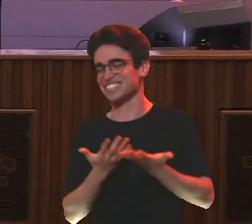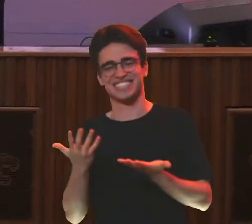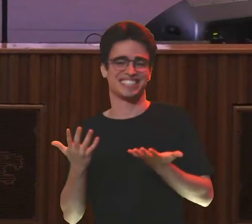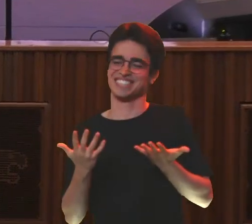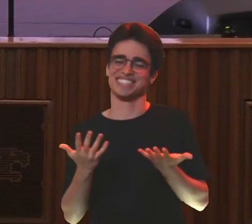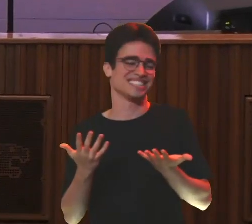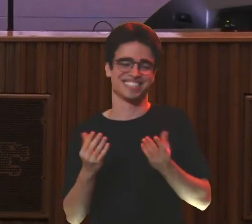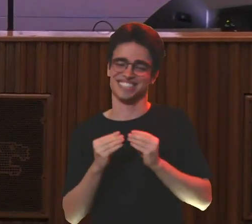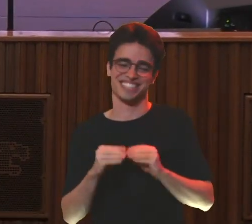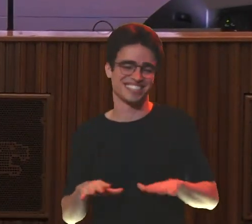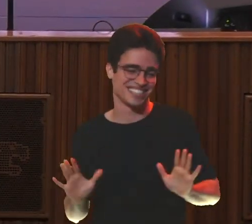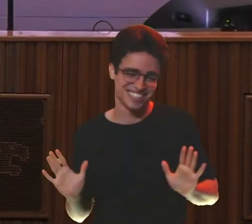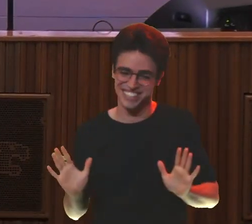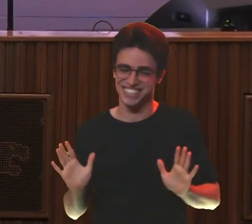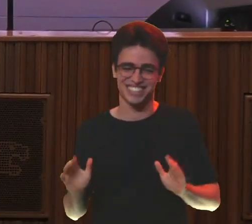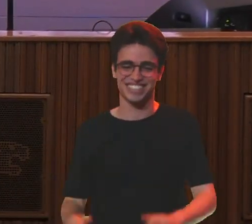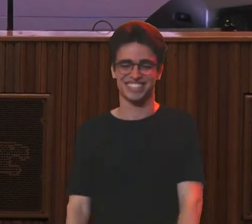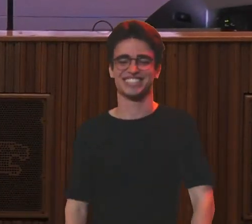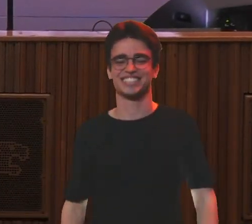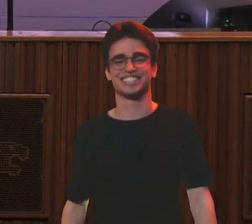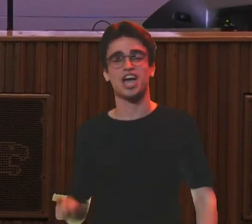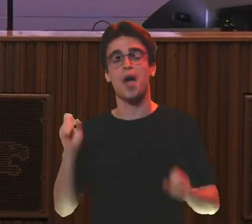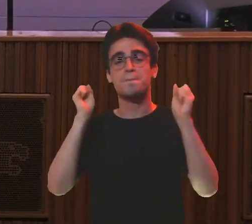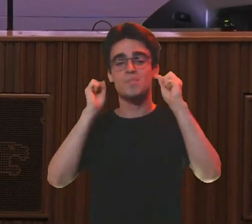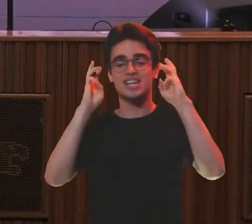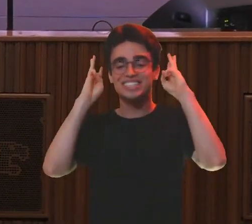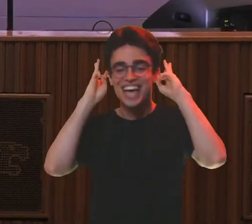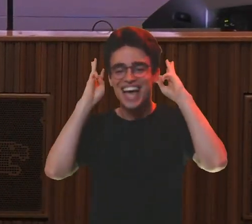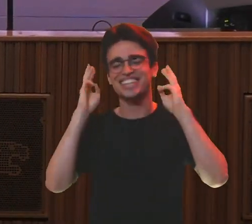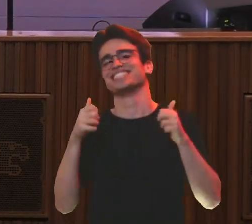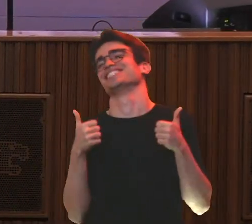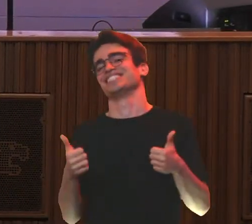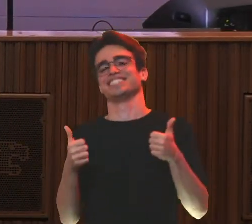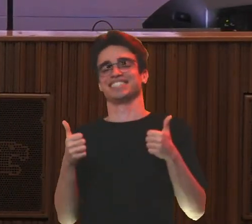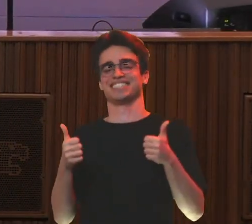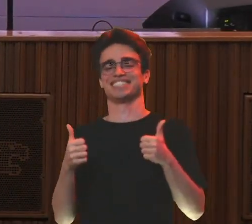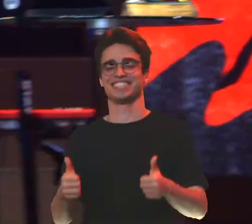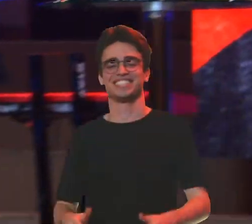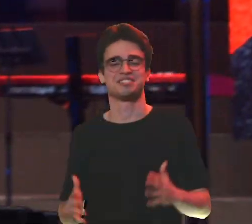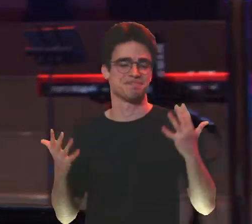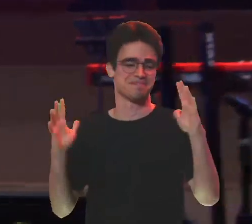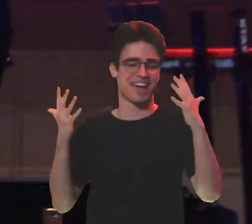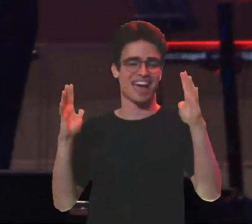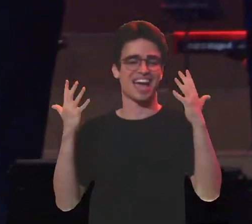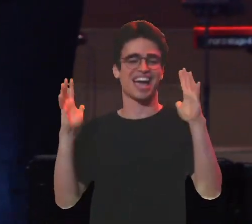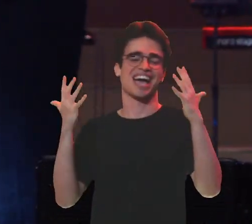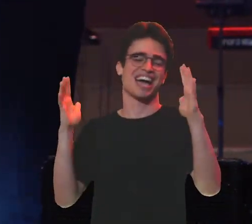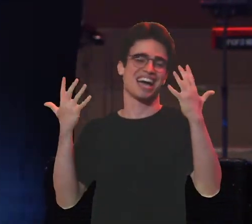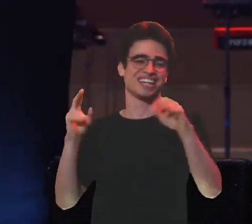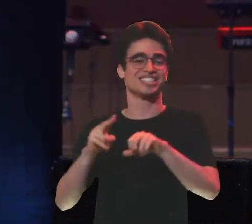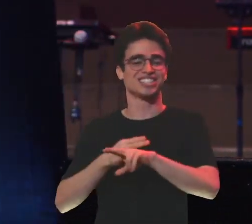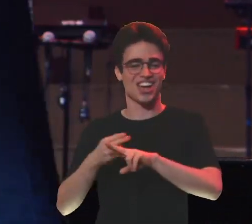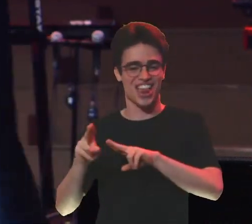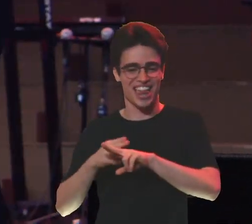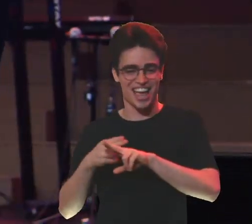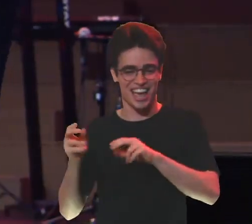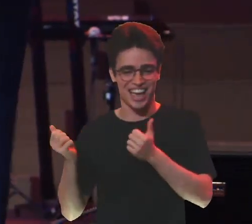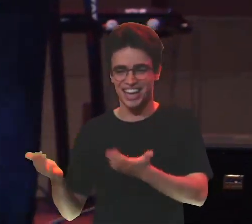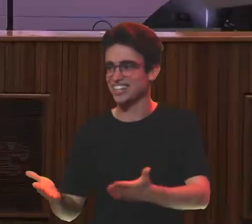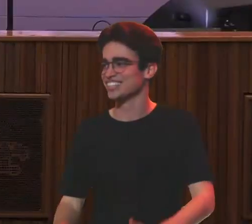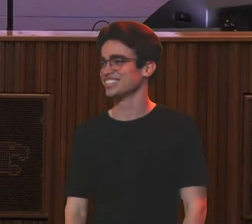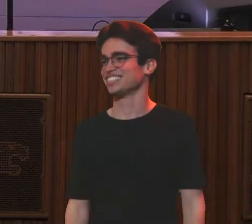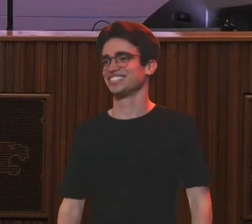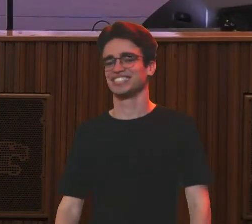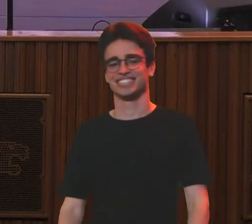Não vai valer, porque... Moisés. Muito bem. Palmas para ela, gente. Um chocolate, muito bom.